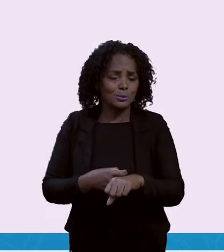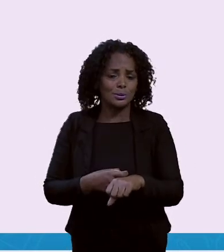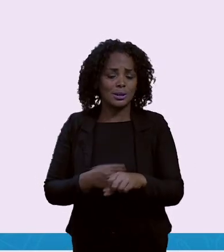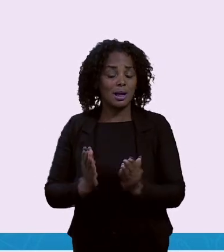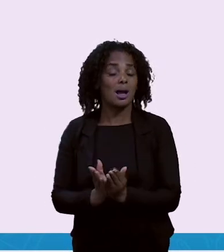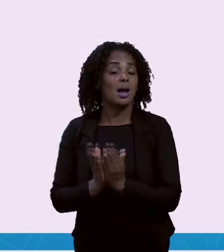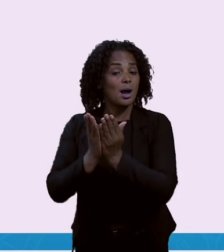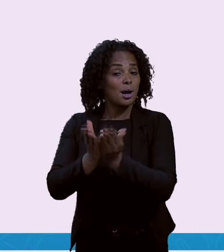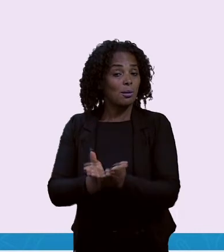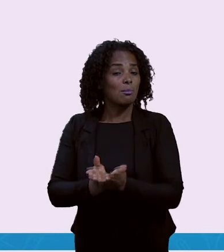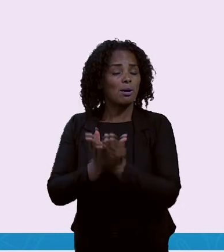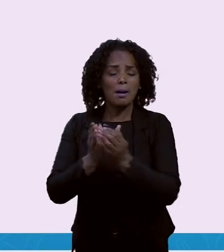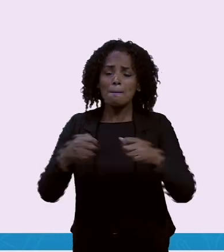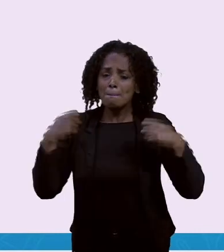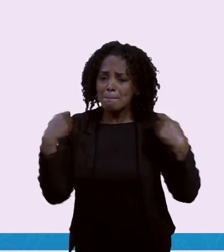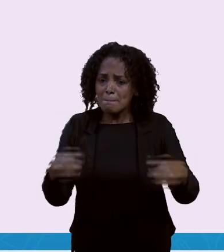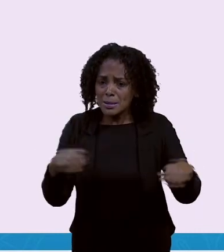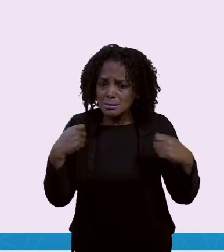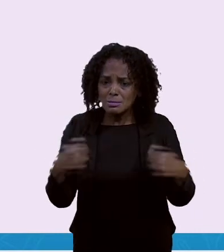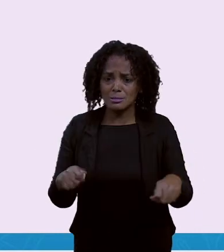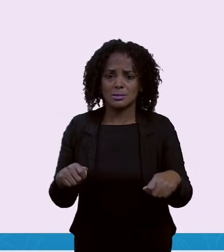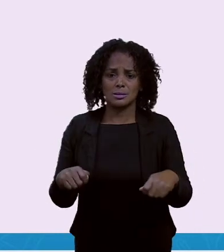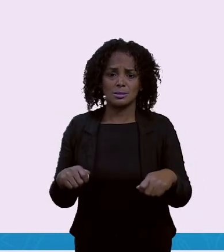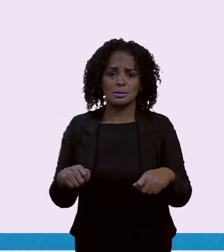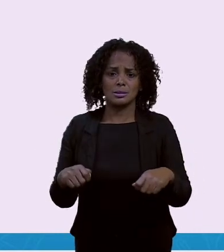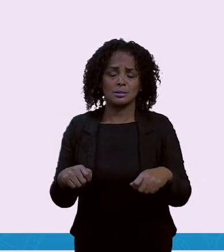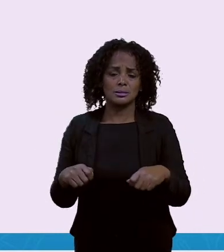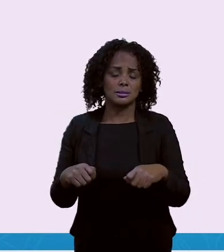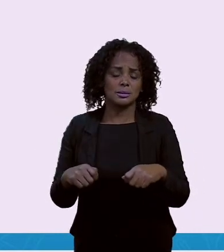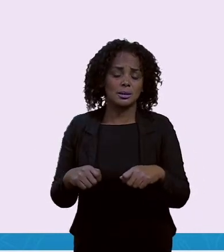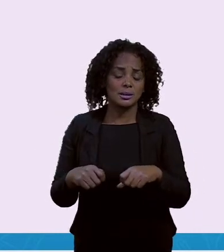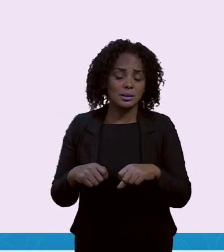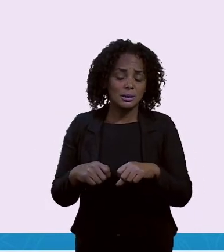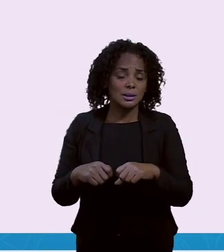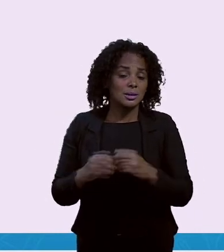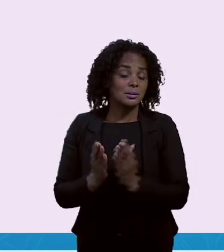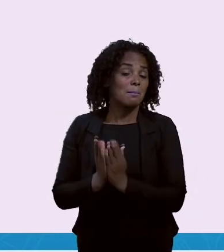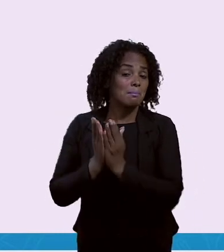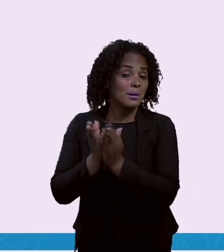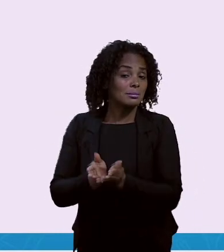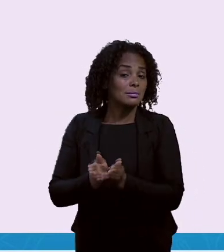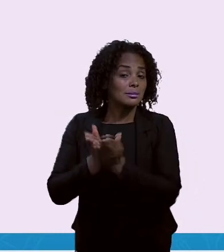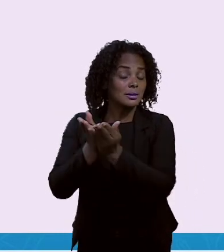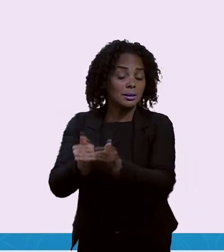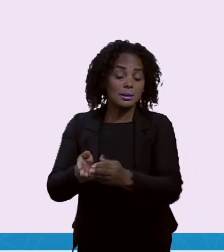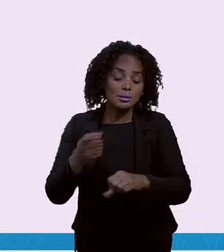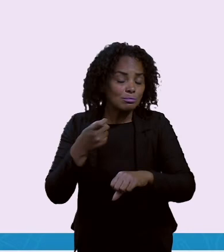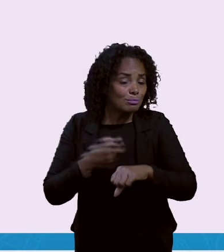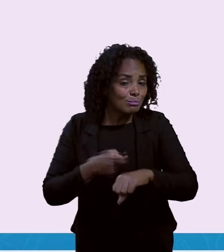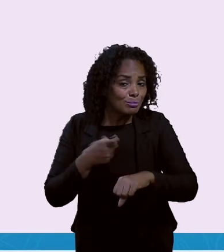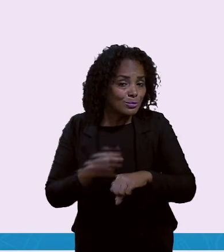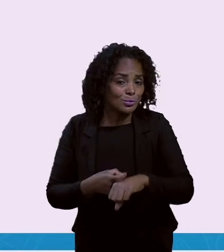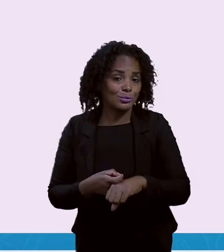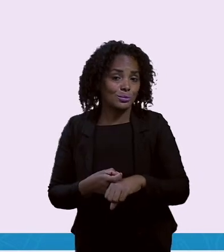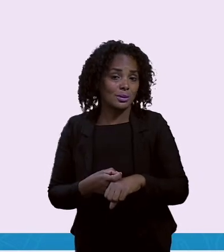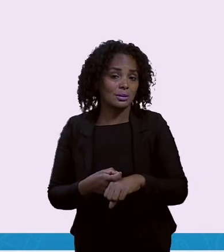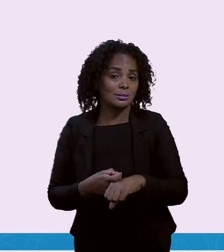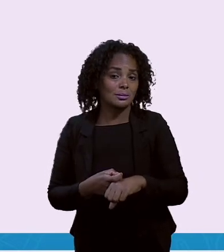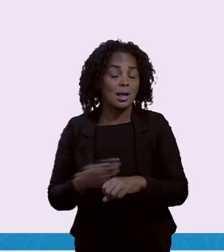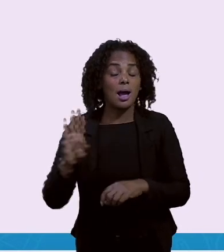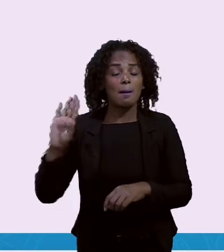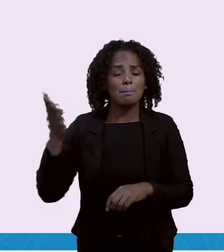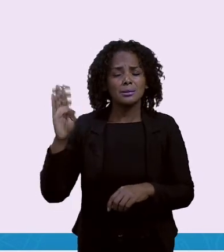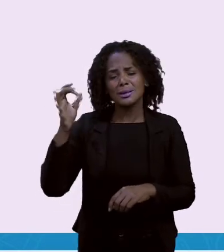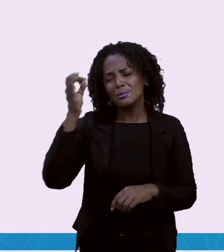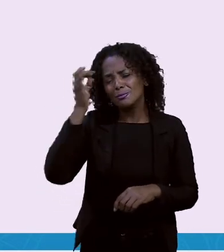de uma estrutura resistente. Além disso, a madeira é muito fácil de ser trabalhada.